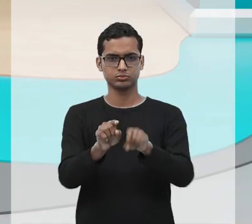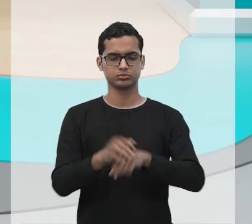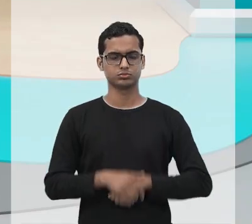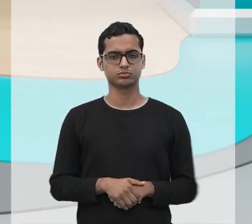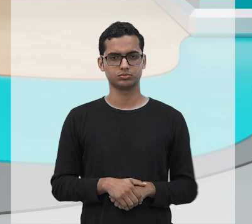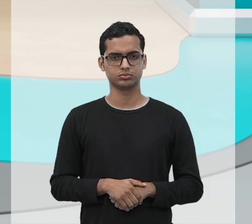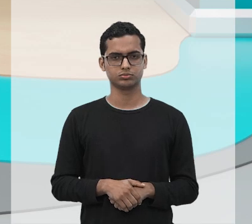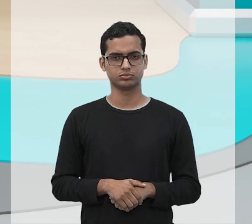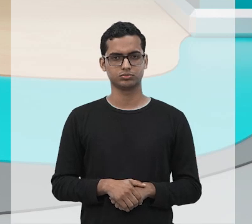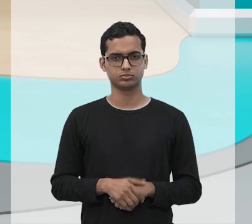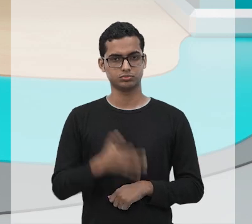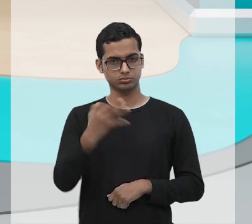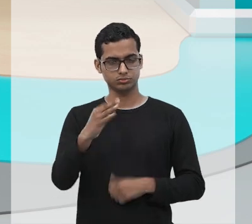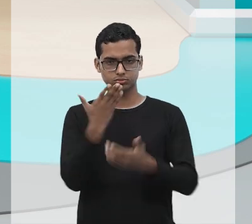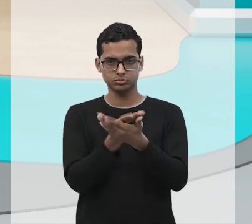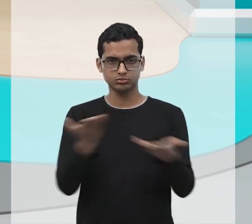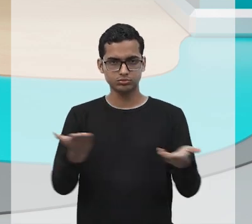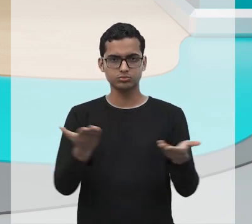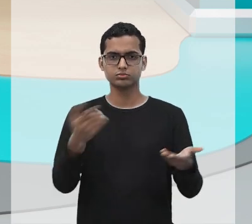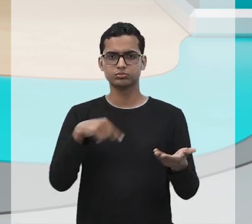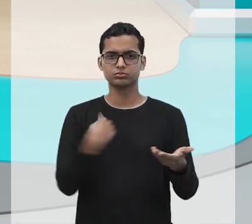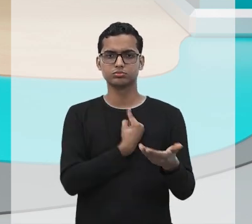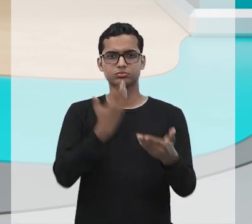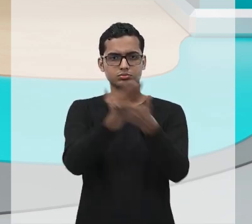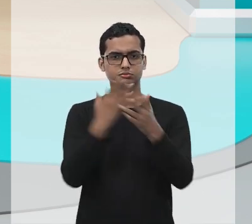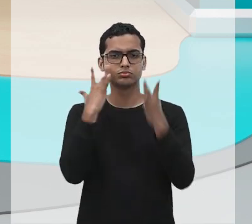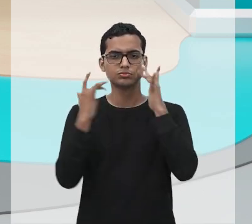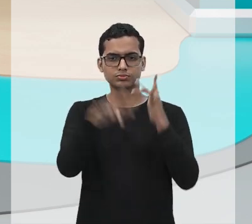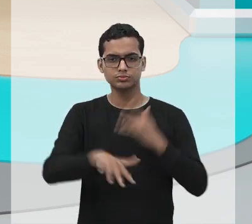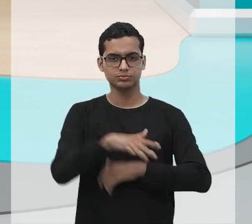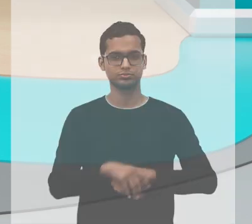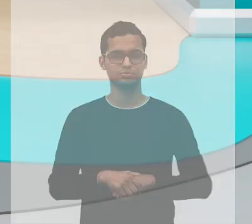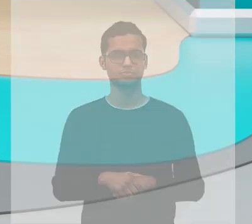corporal. Então, nesta aula, nós vamos conversar sobre teatro.